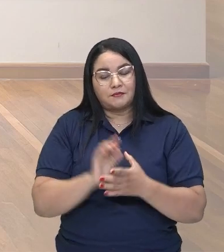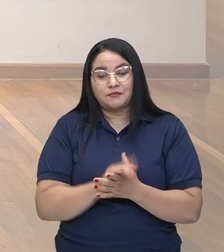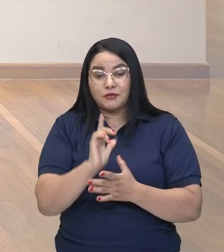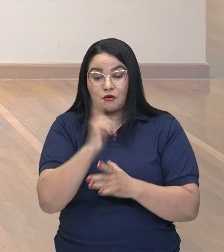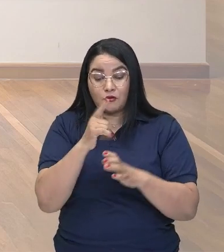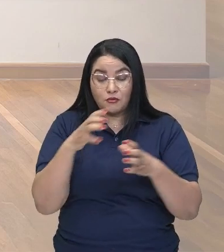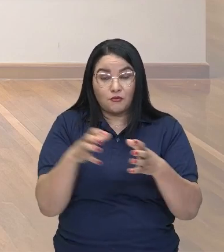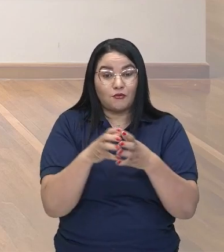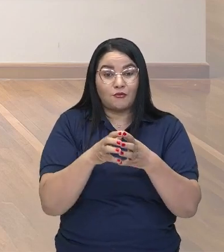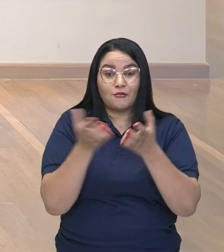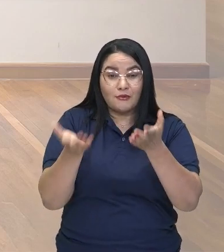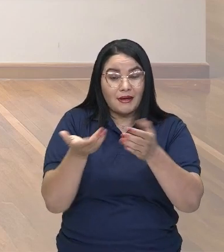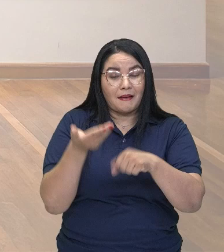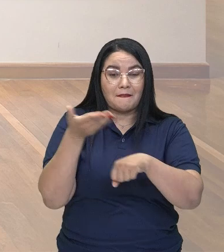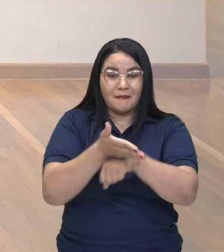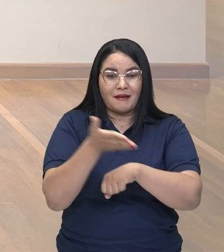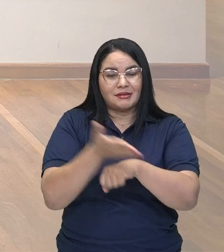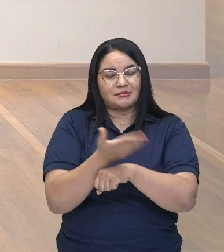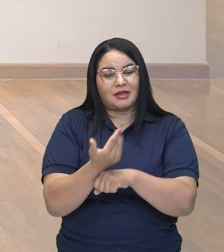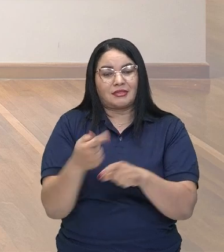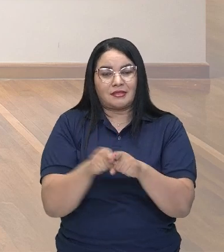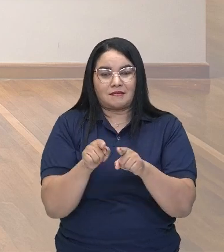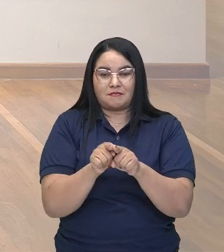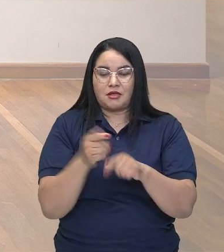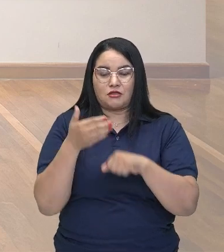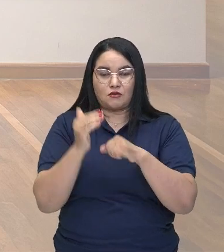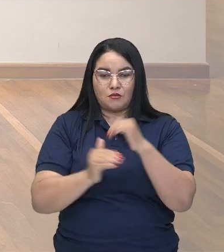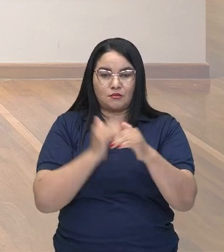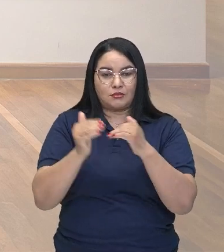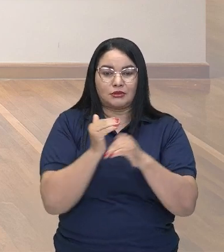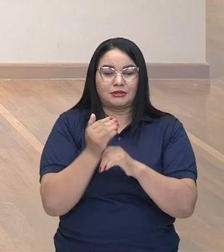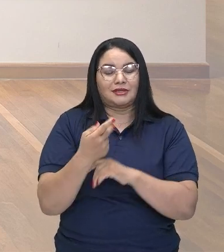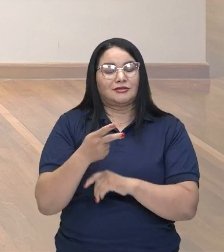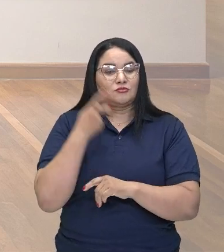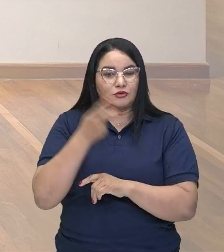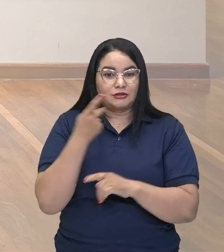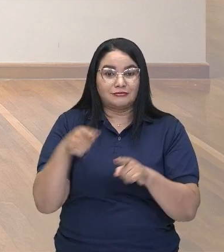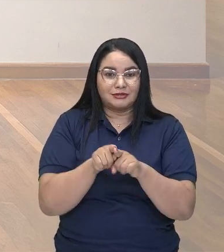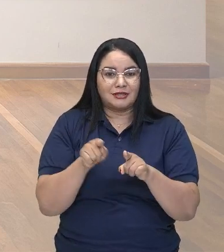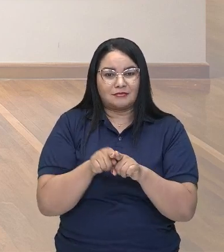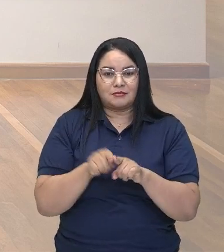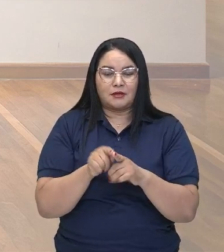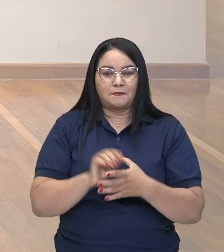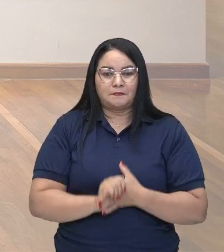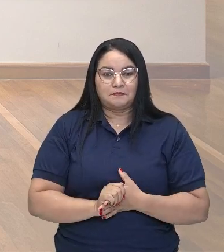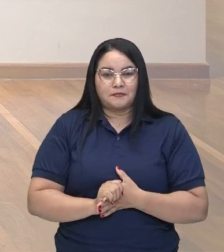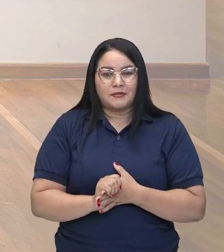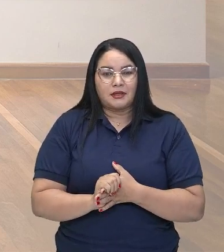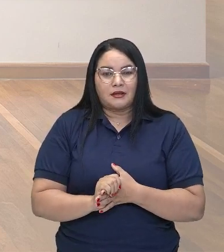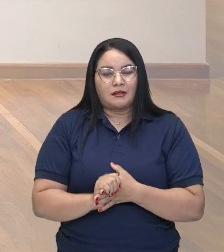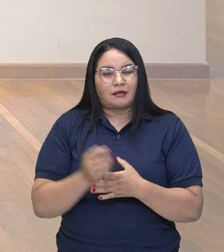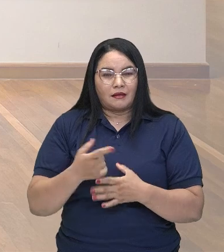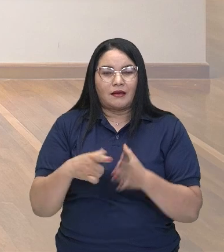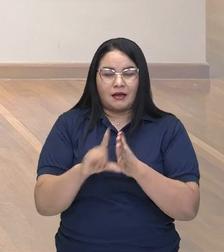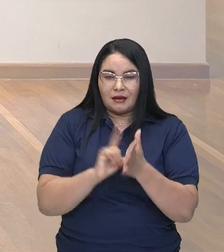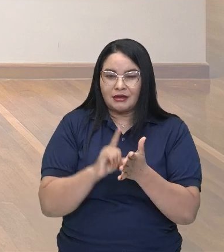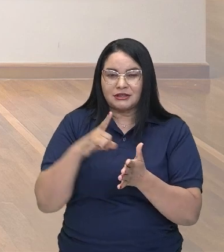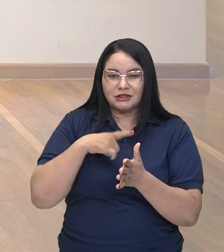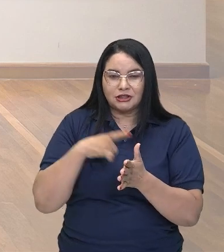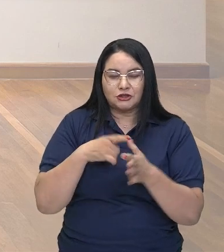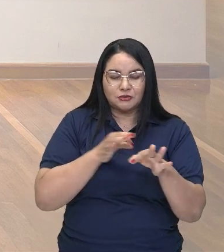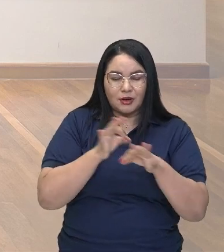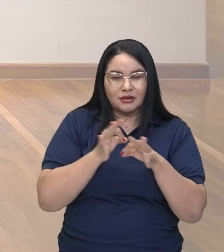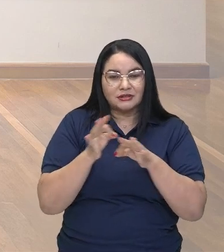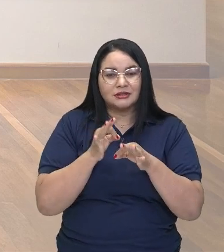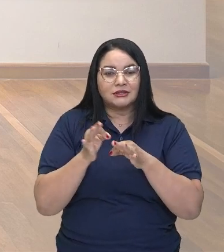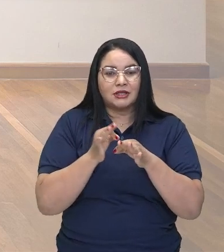a participar do processo político naquele esquema que tinha aí antes, né, com a questão do